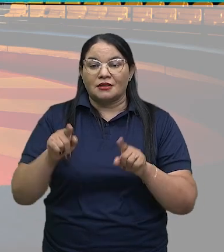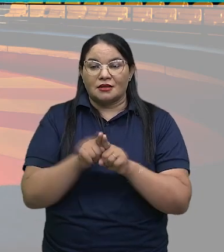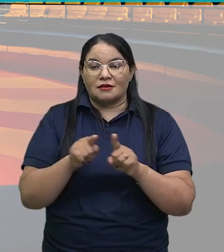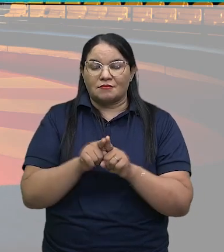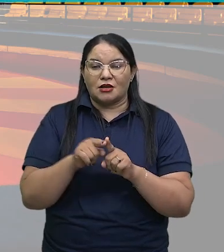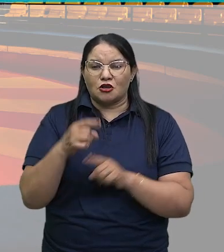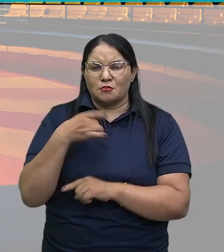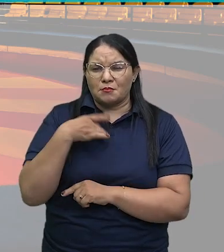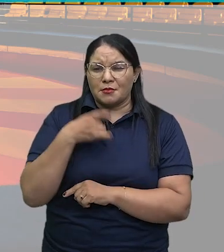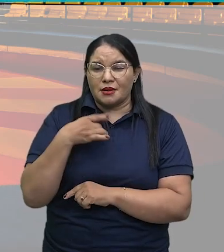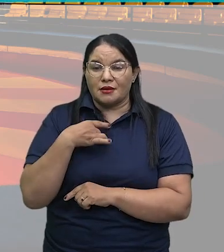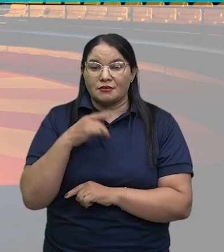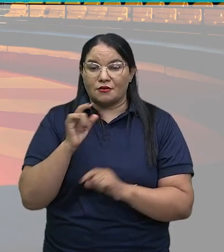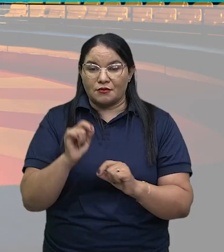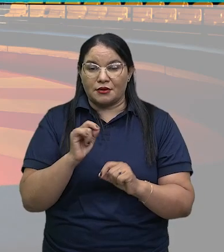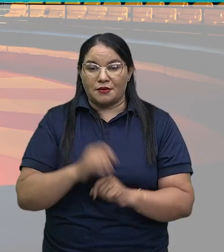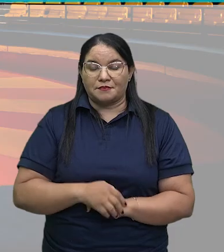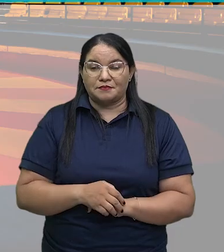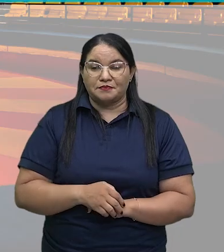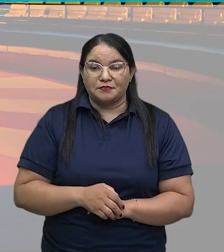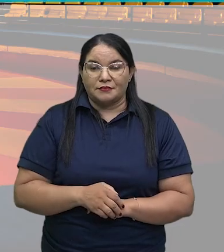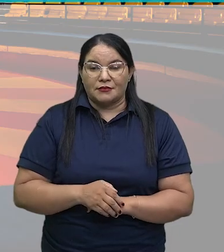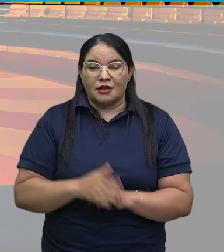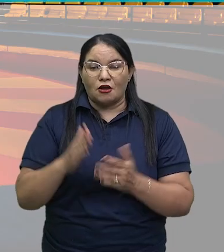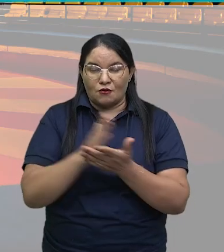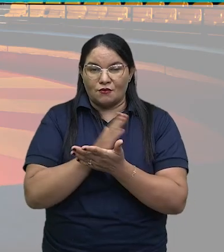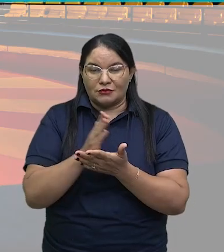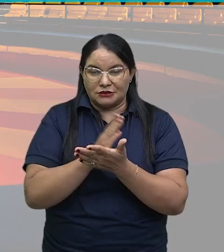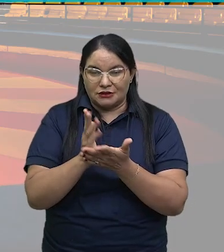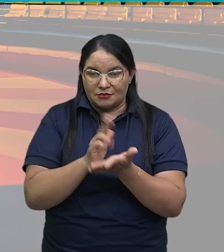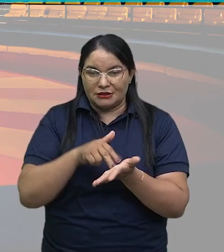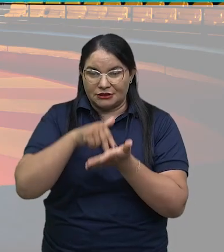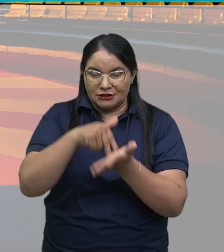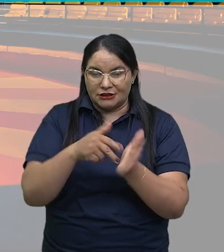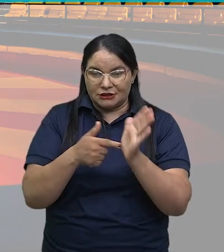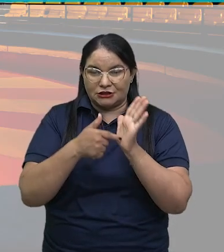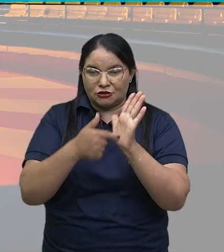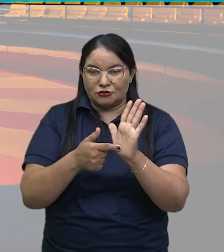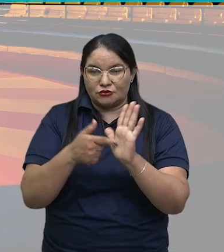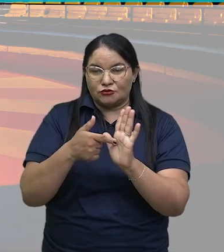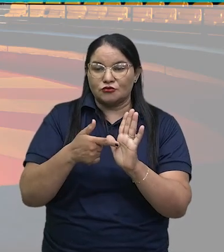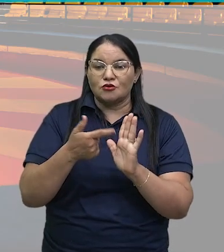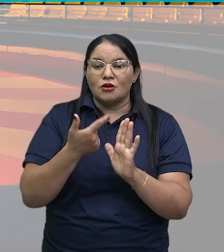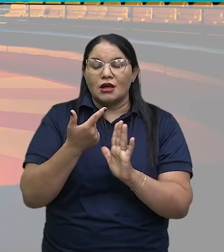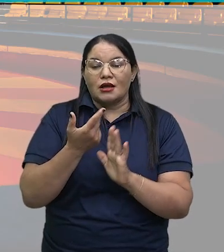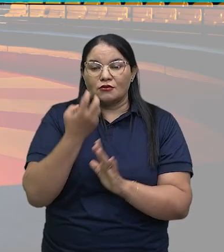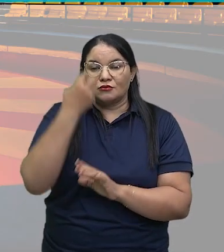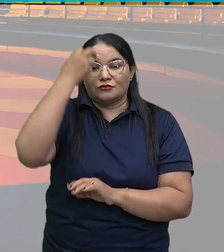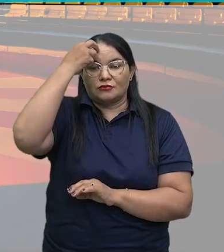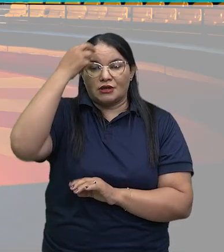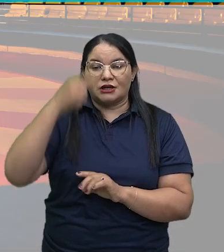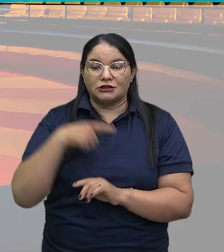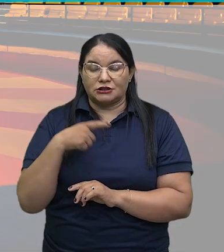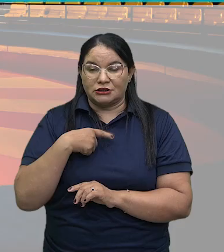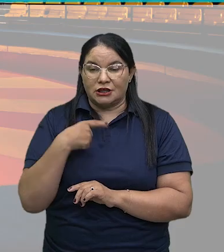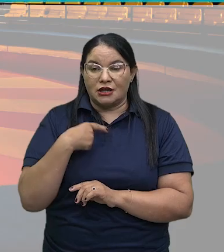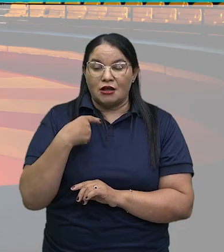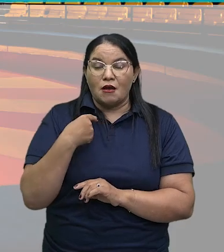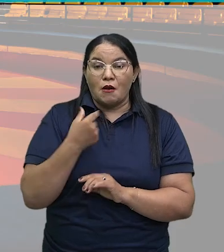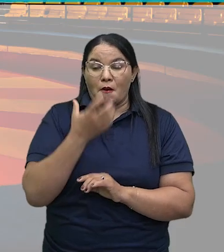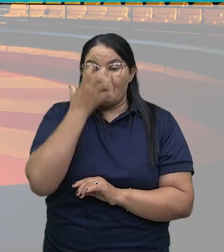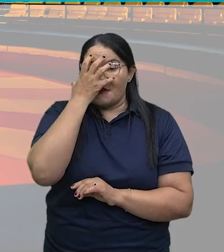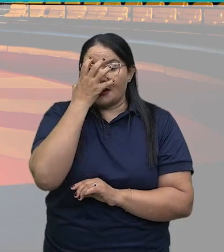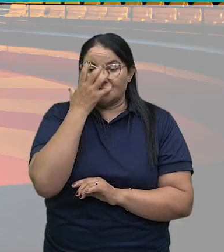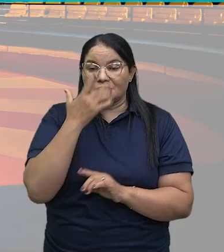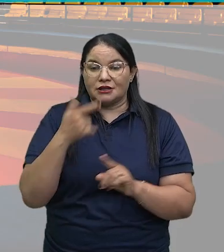O terror é justamente esse ocultamento que, em certas representações culturais, confere à máscara uma aura de